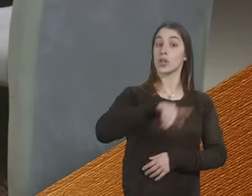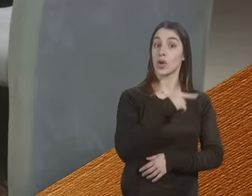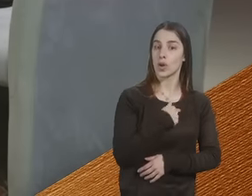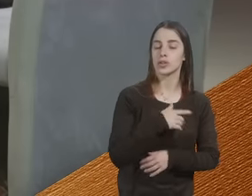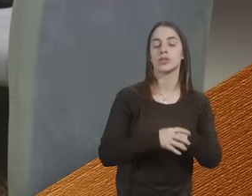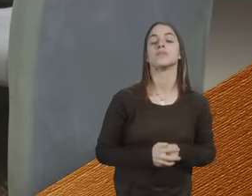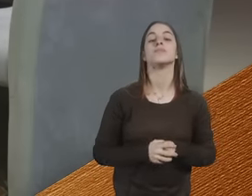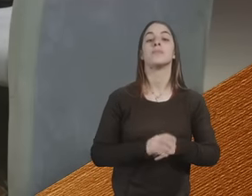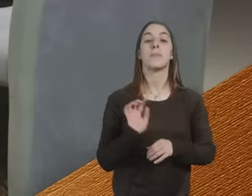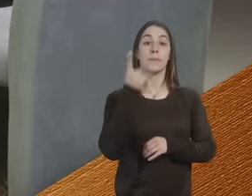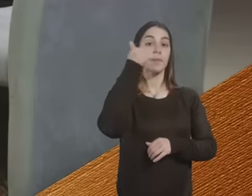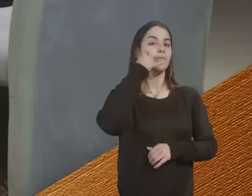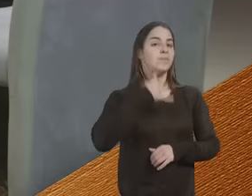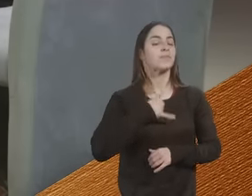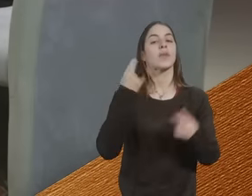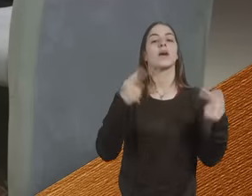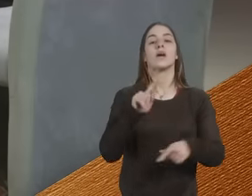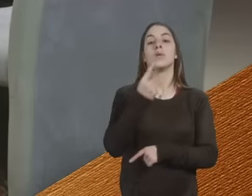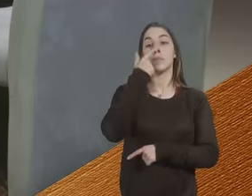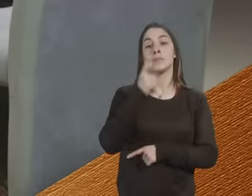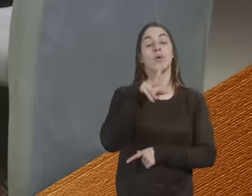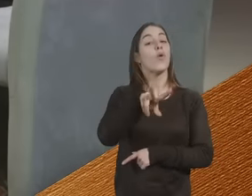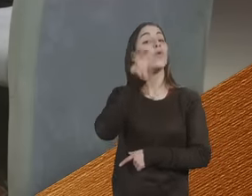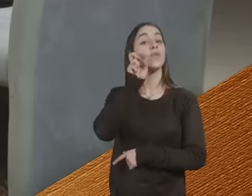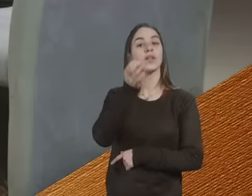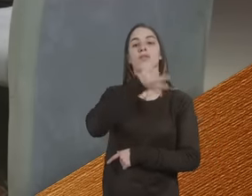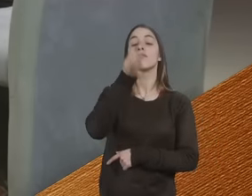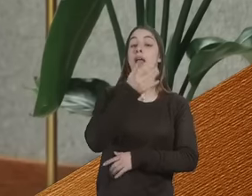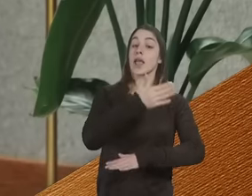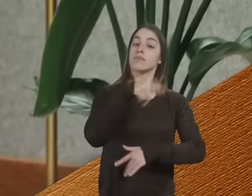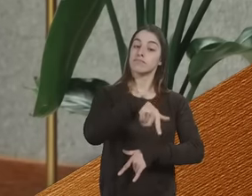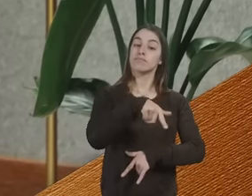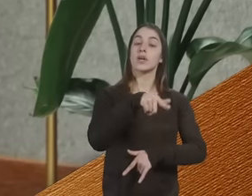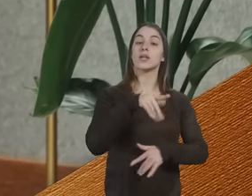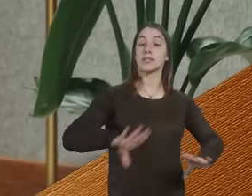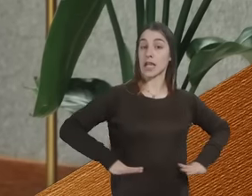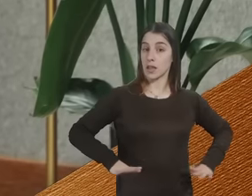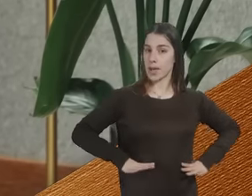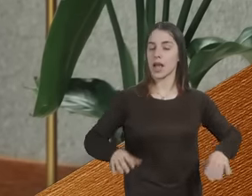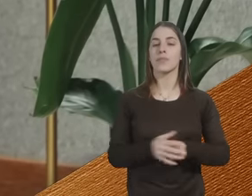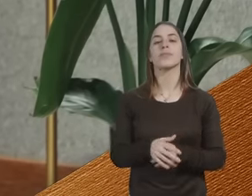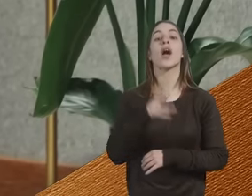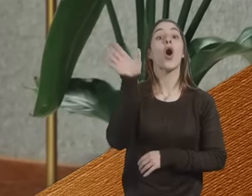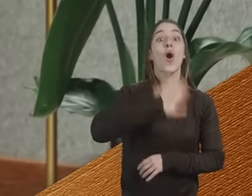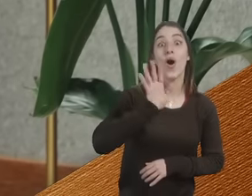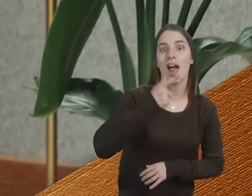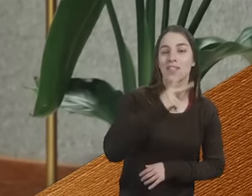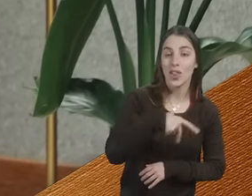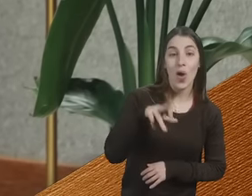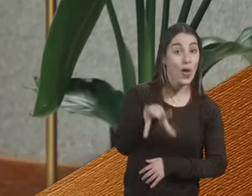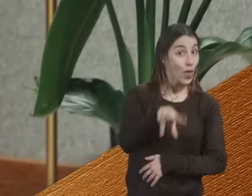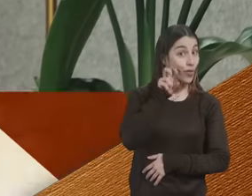nossa primeira chamada, temos um ouvinte que nos fala de Santa Maria da Feira. Estou, Vitória, consegue